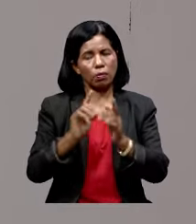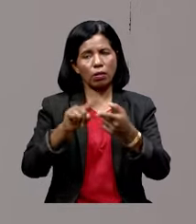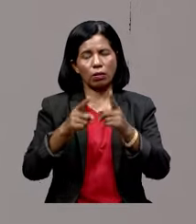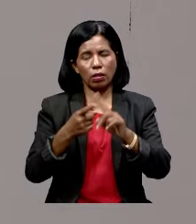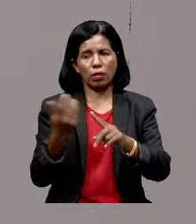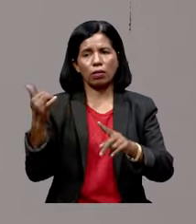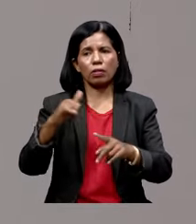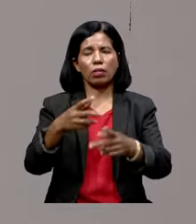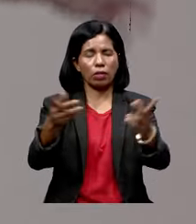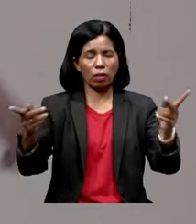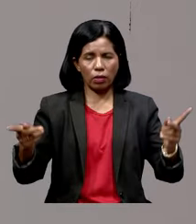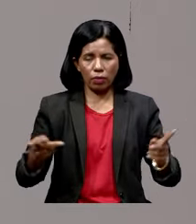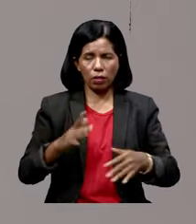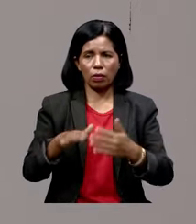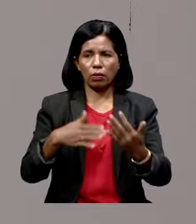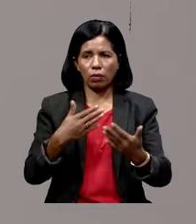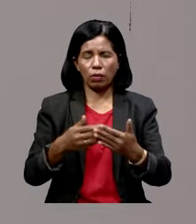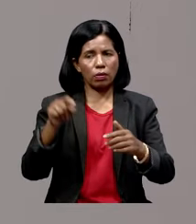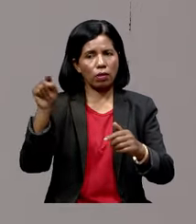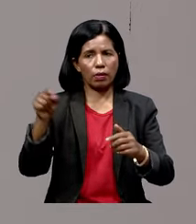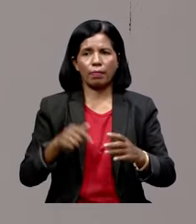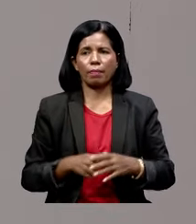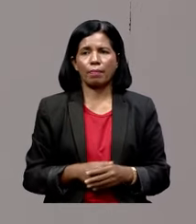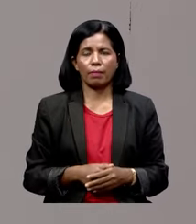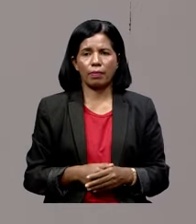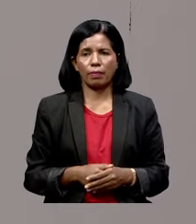a bairro Sorsorimé.